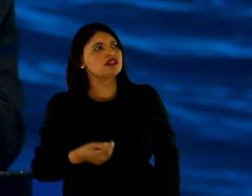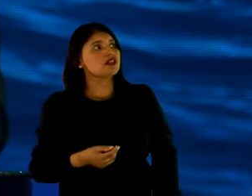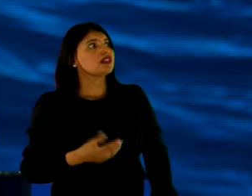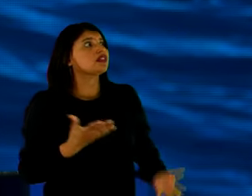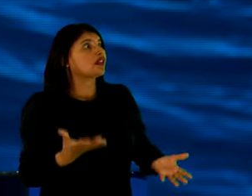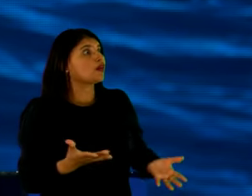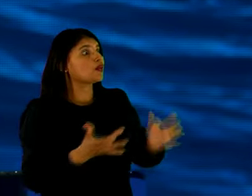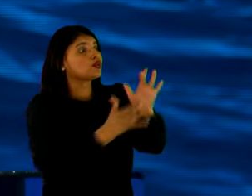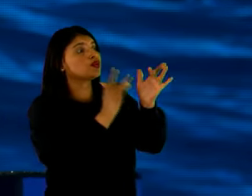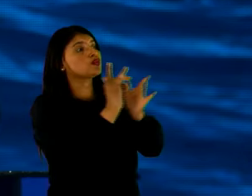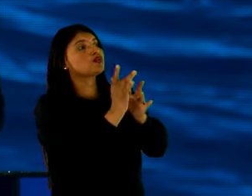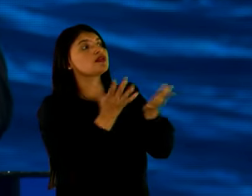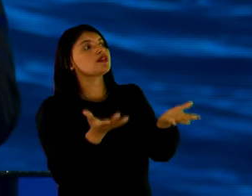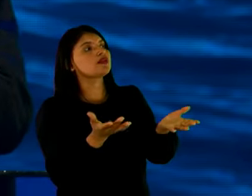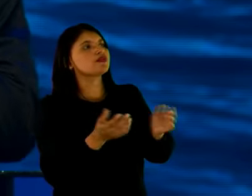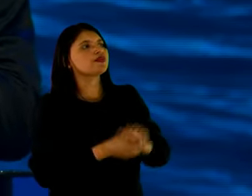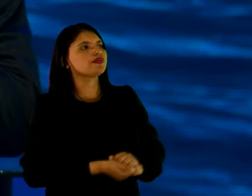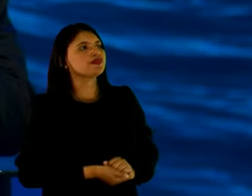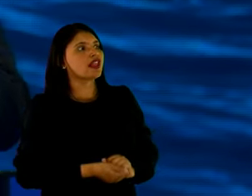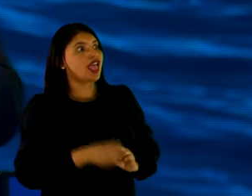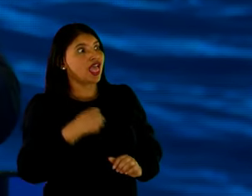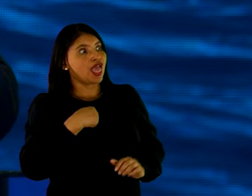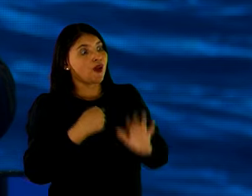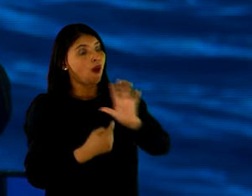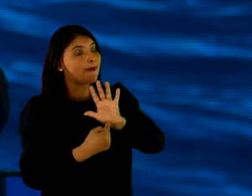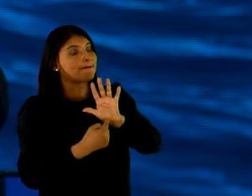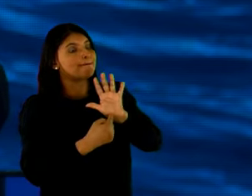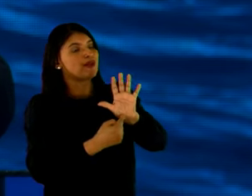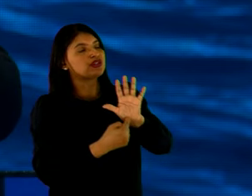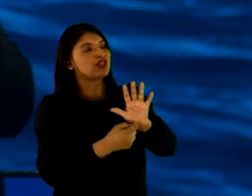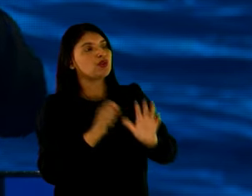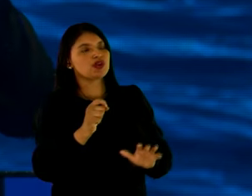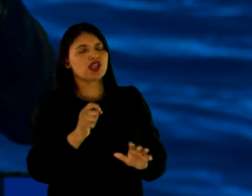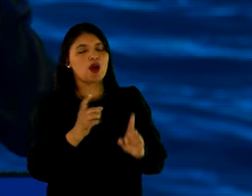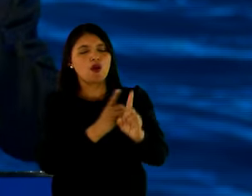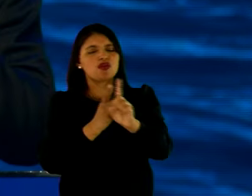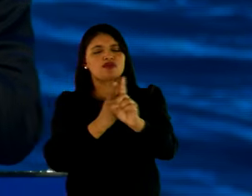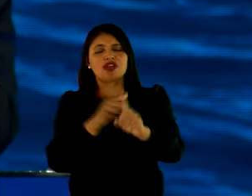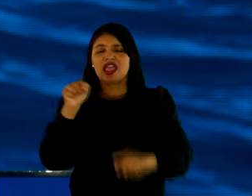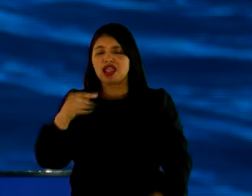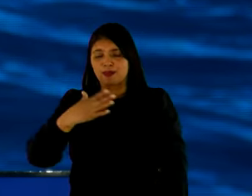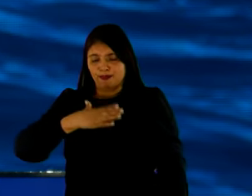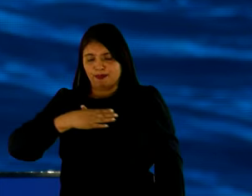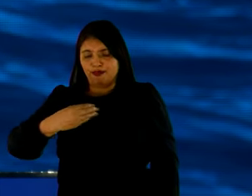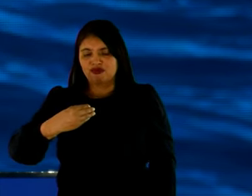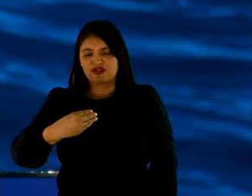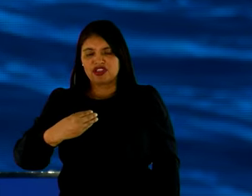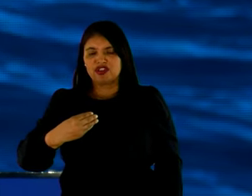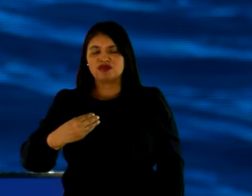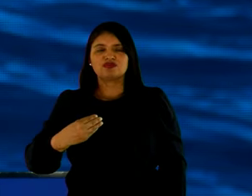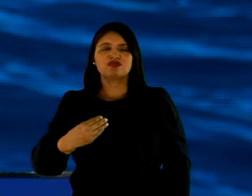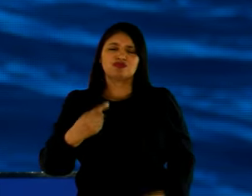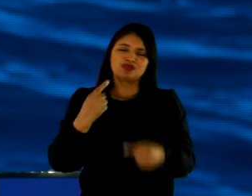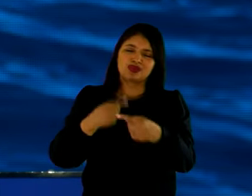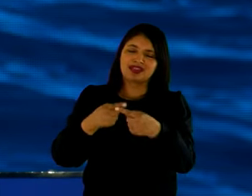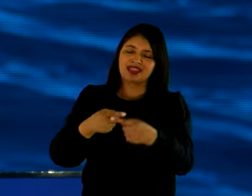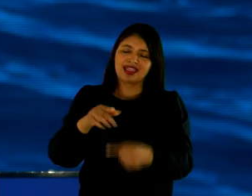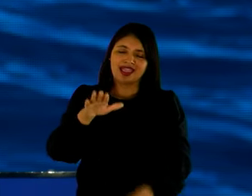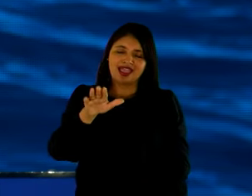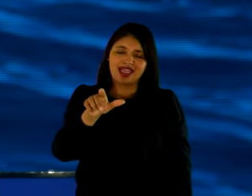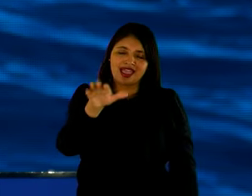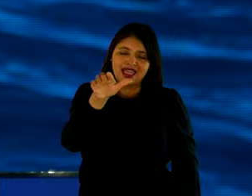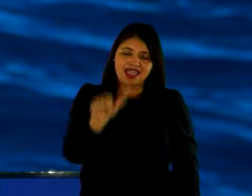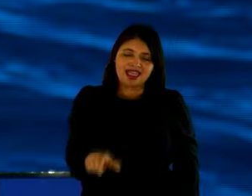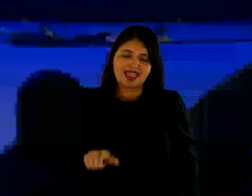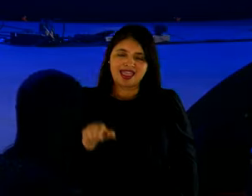é, Senhor? É que eu apresentei, eu trouxe aqui diante dos seus discípulos o meu filho, porque ele